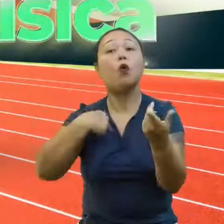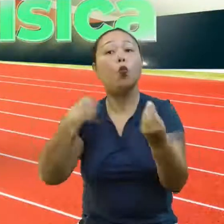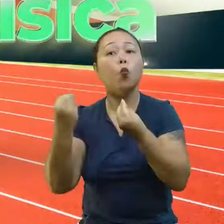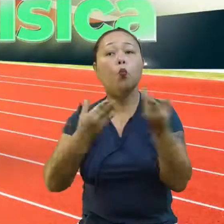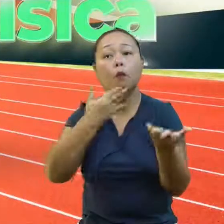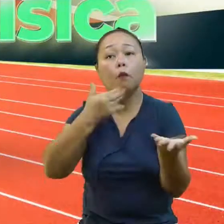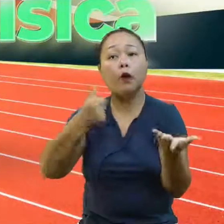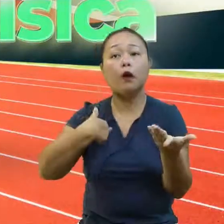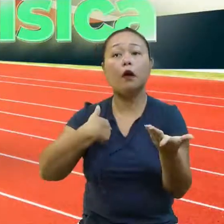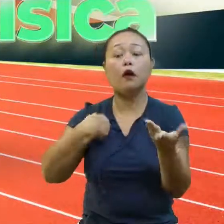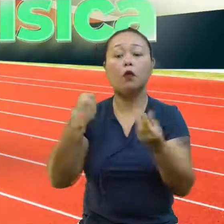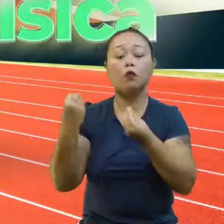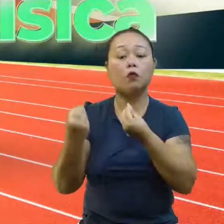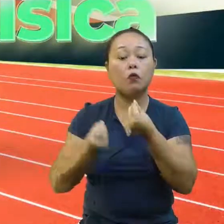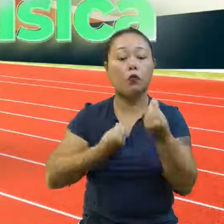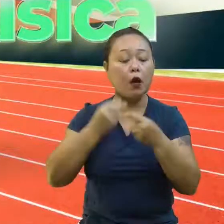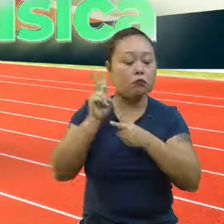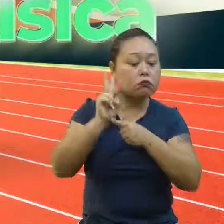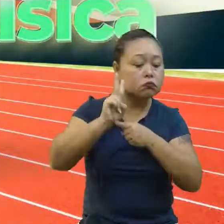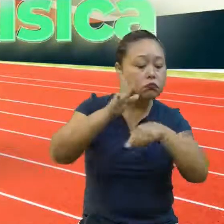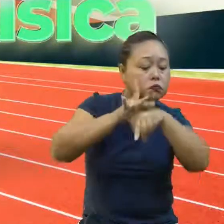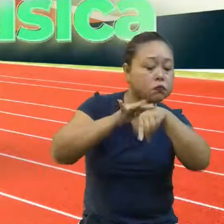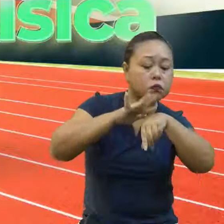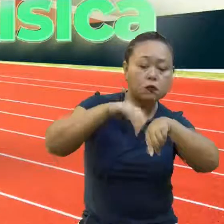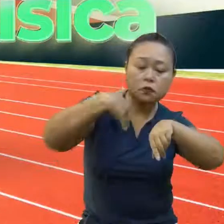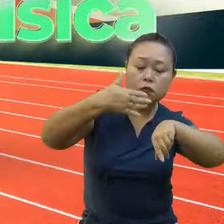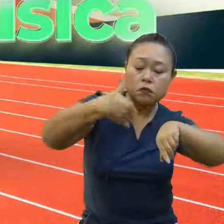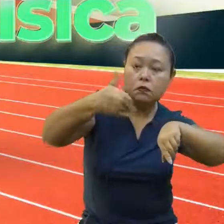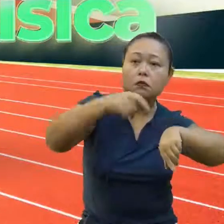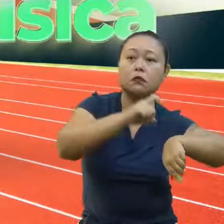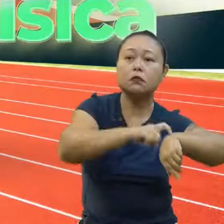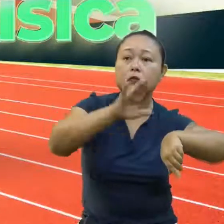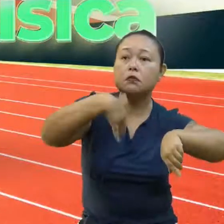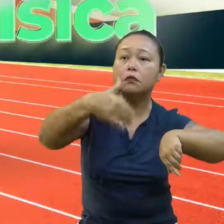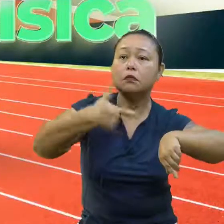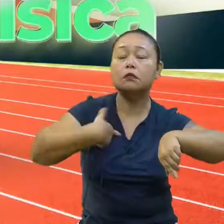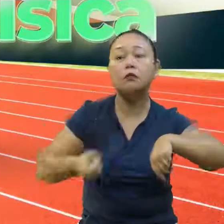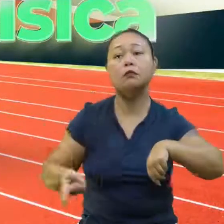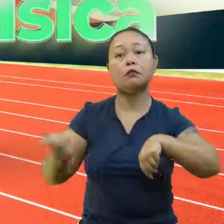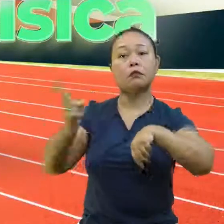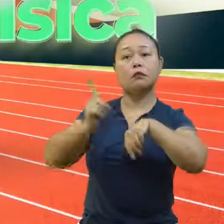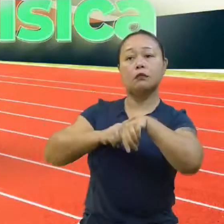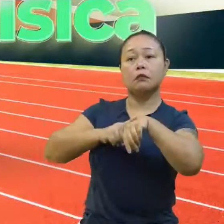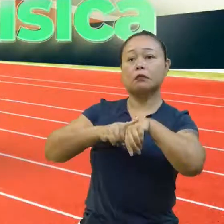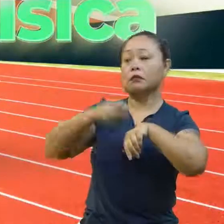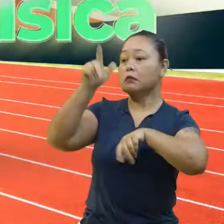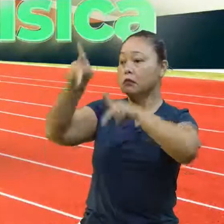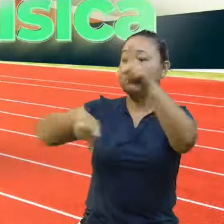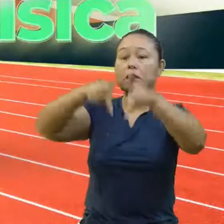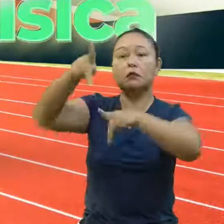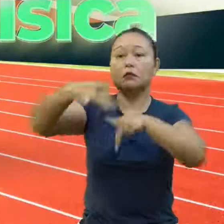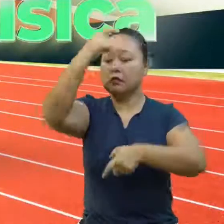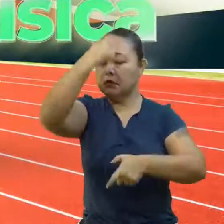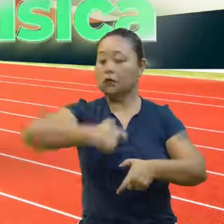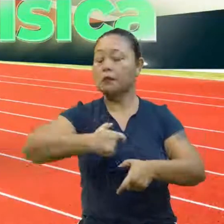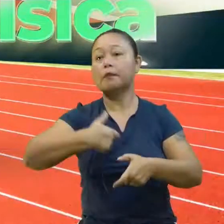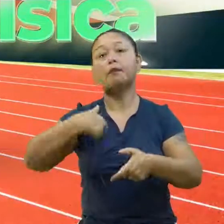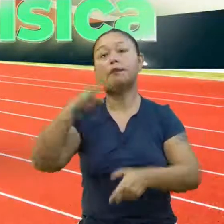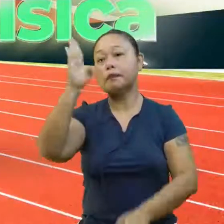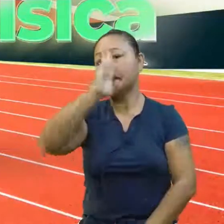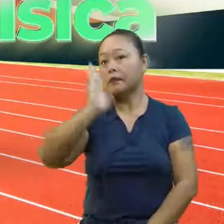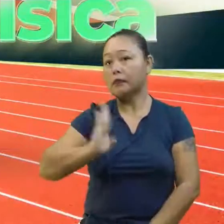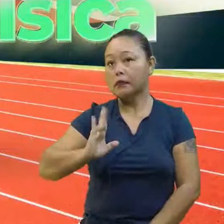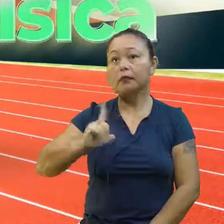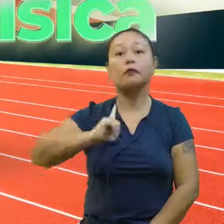e tratar aí essas doenças a longo prazo que vem acometendo aí grande parte da população brasileira. Então você vai